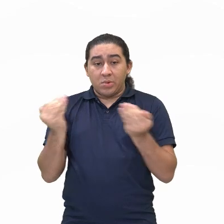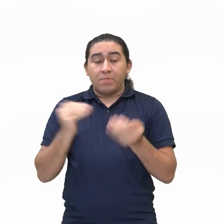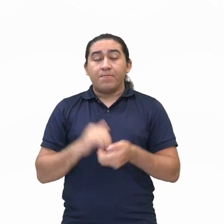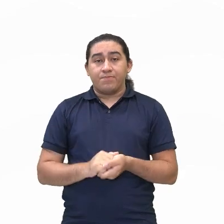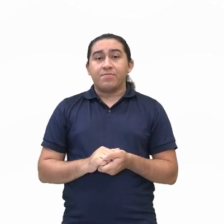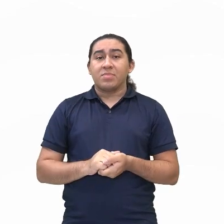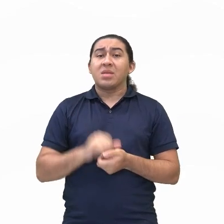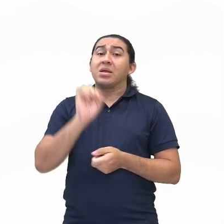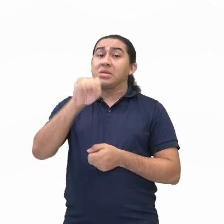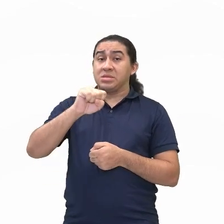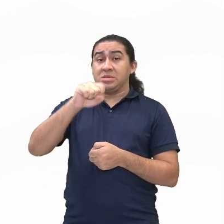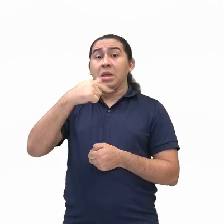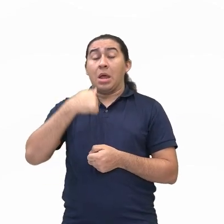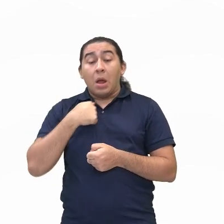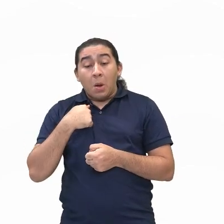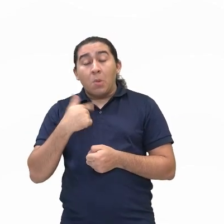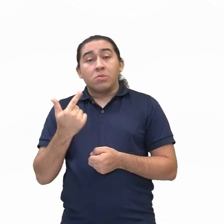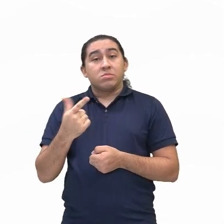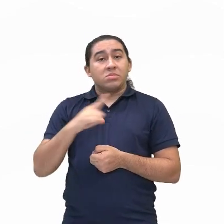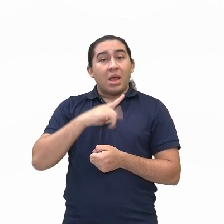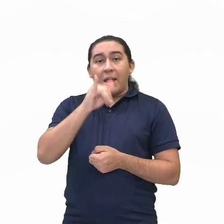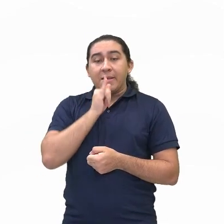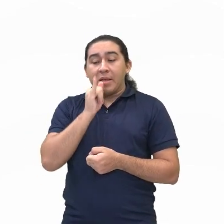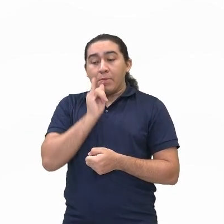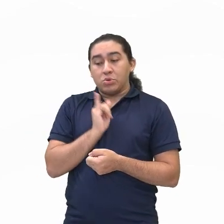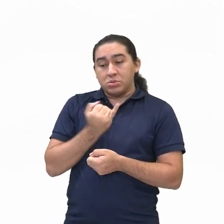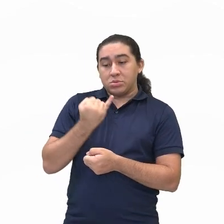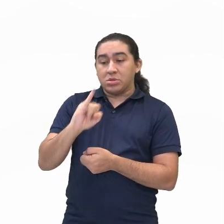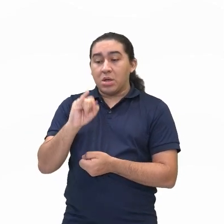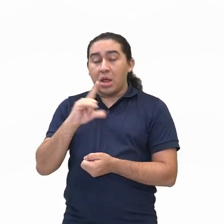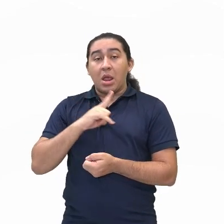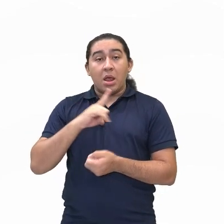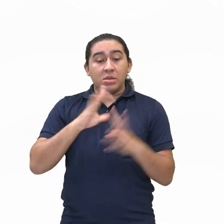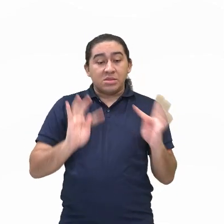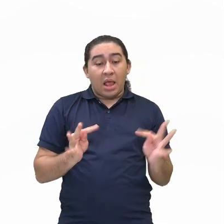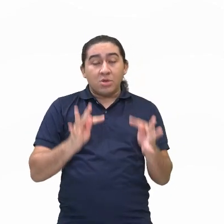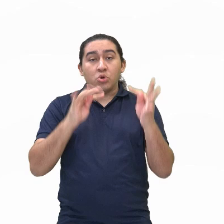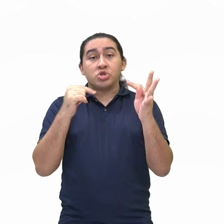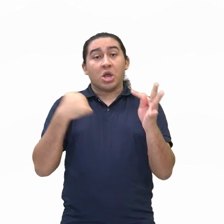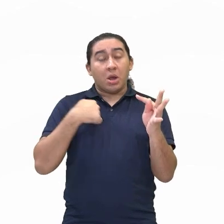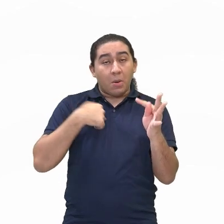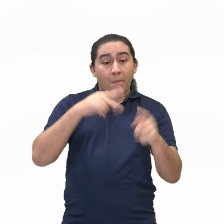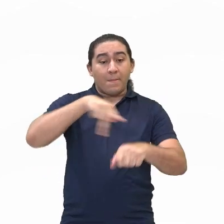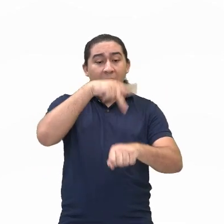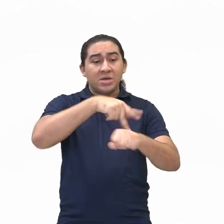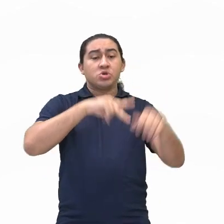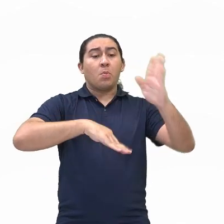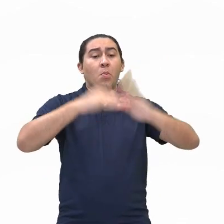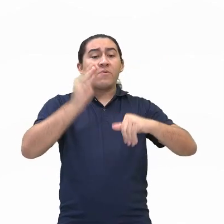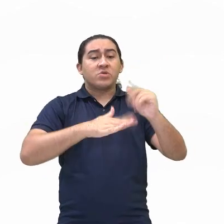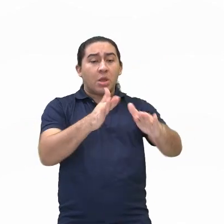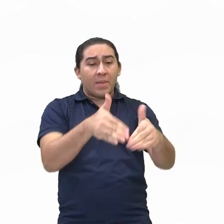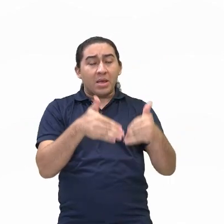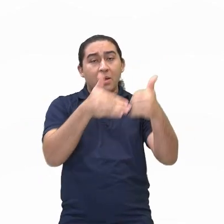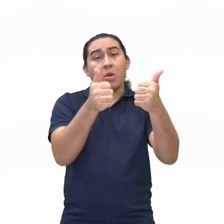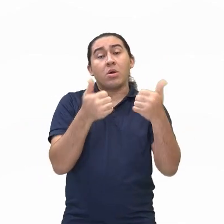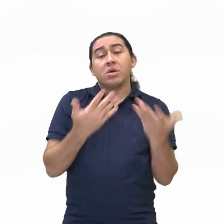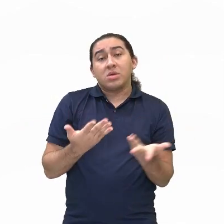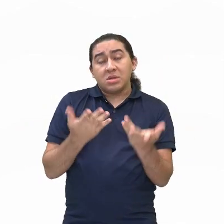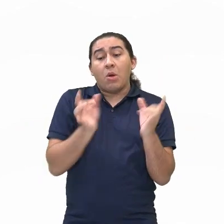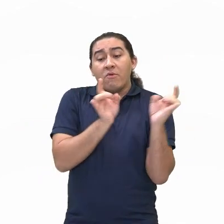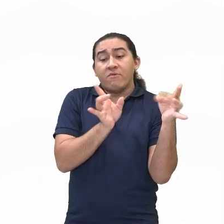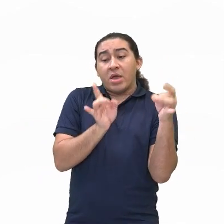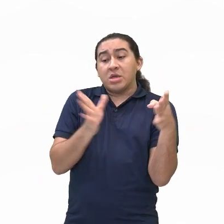eu invisto em determinada tecnologia e consigo vender para outros países, isso vai ser bom para mim, porque a economia ela se acaba